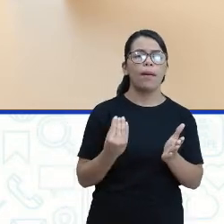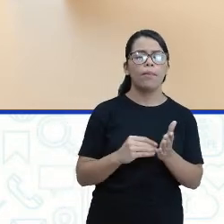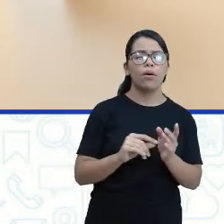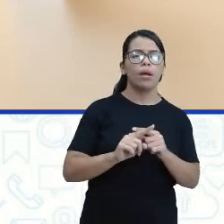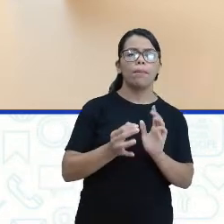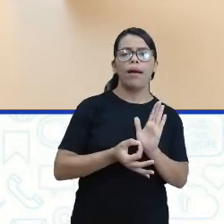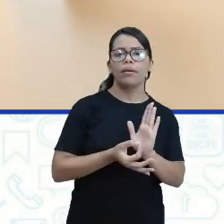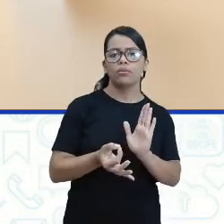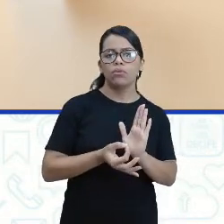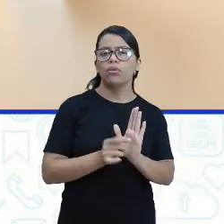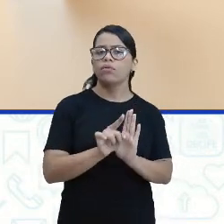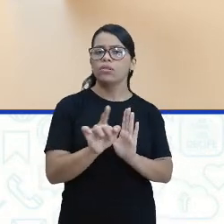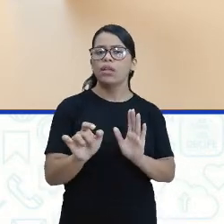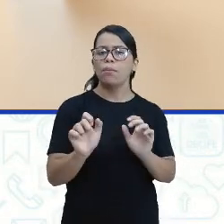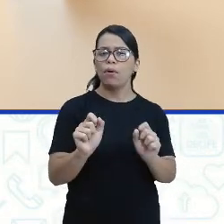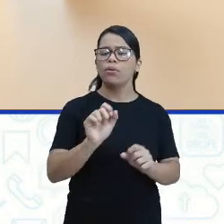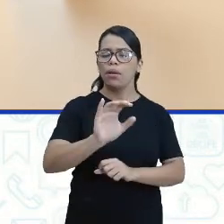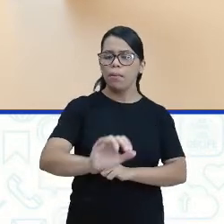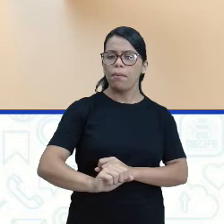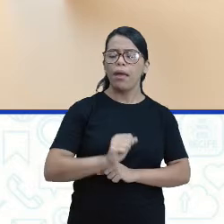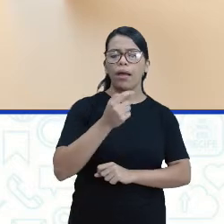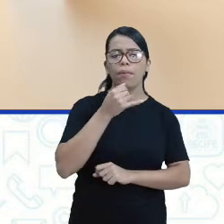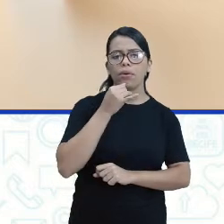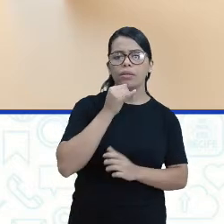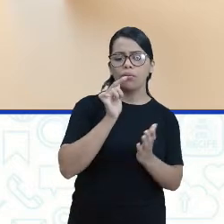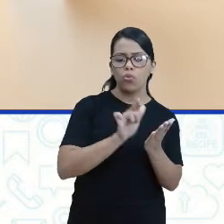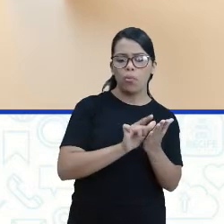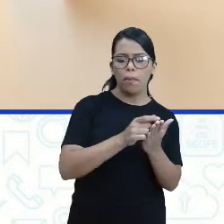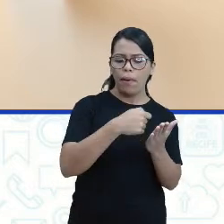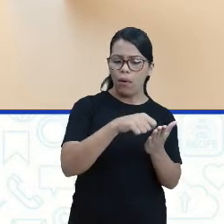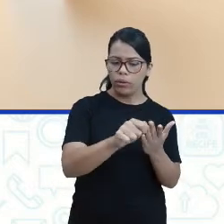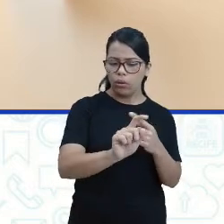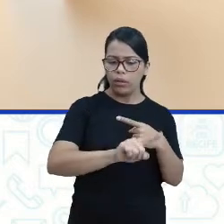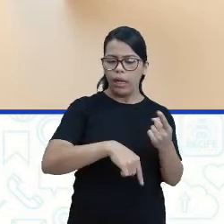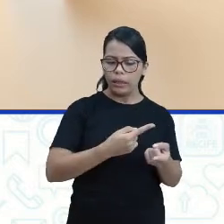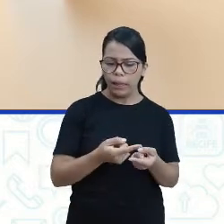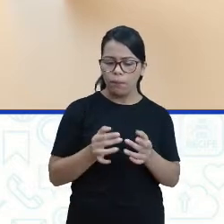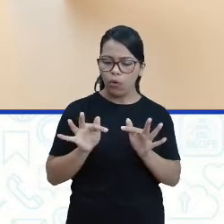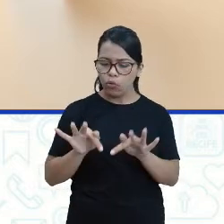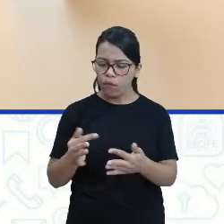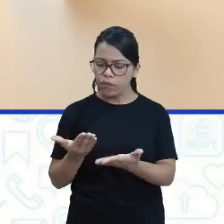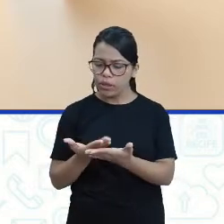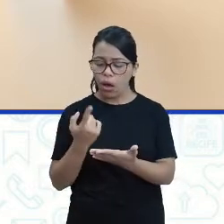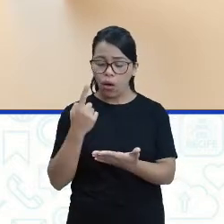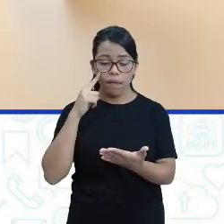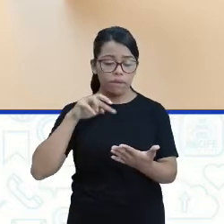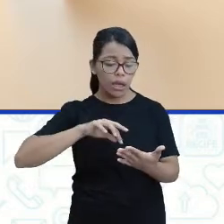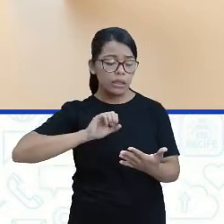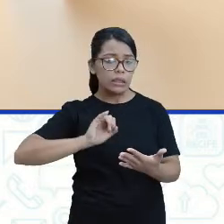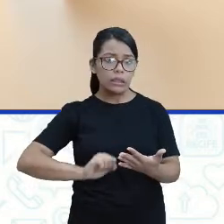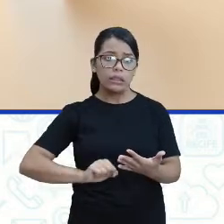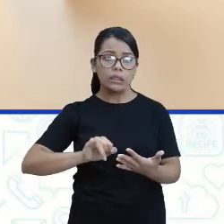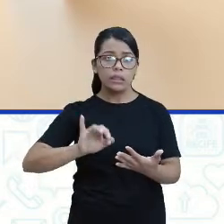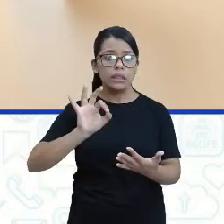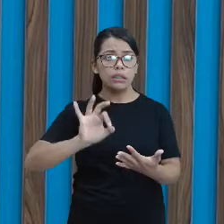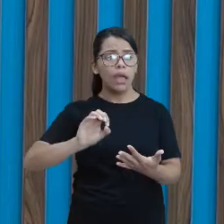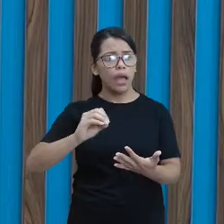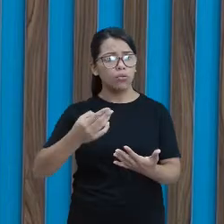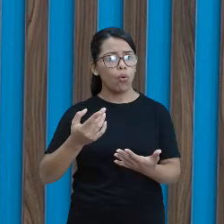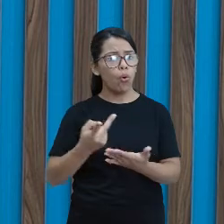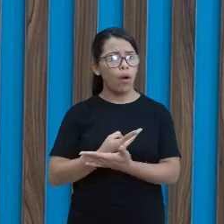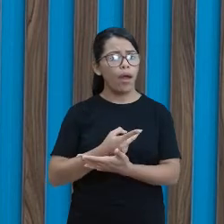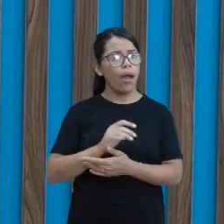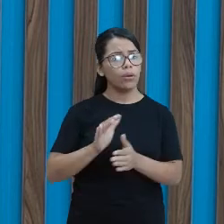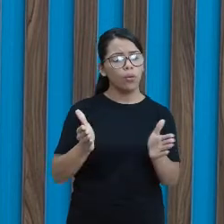vocês podem colocar aí numa folhinha de papel e, no final, vocês confirmarem se acertaram, se erraram e se durante a aula